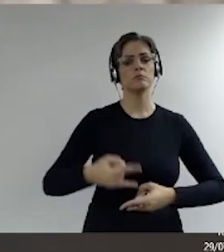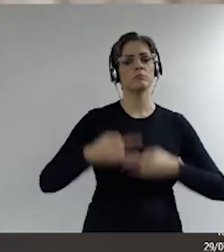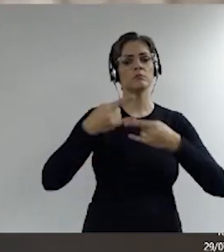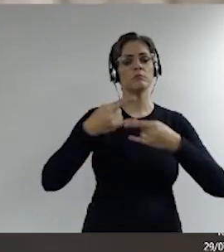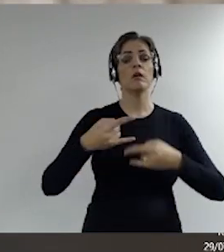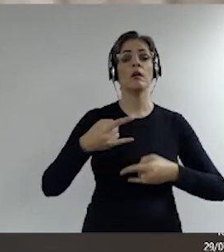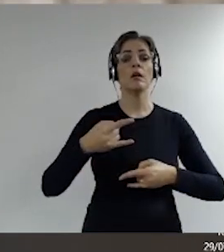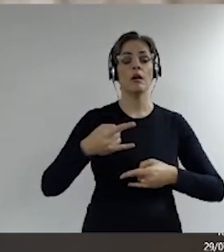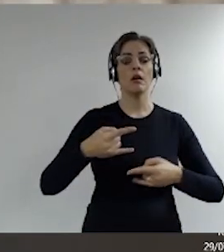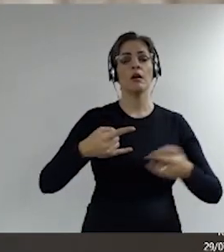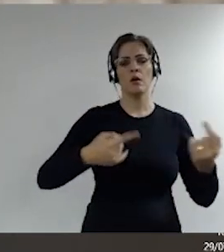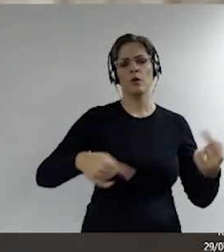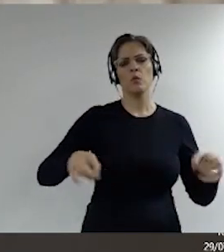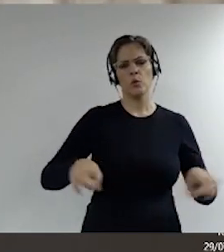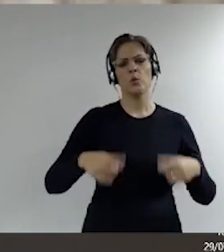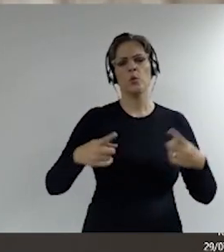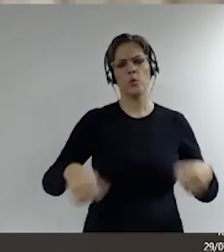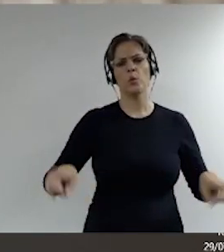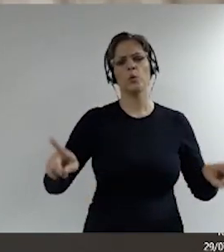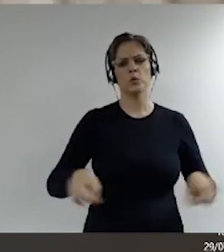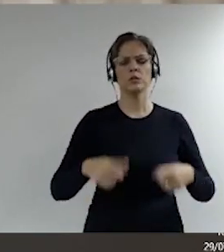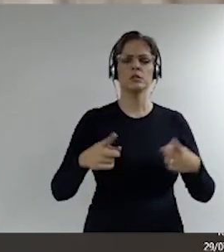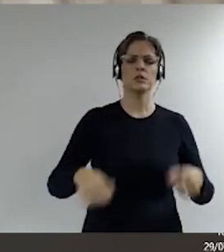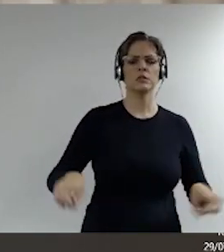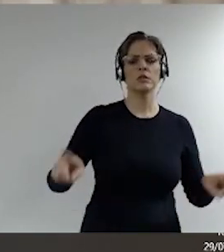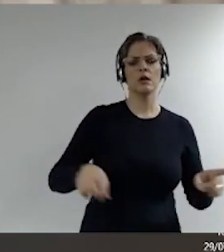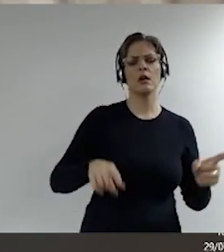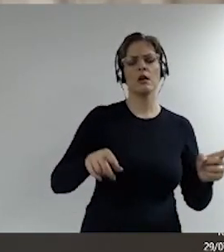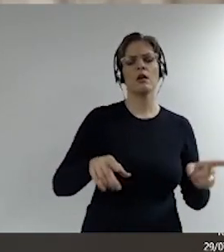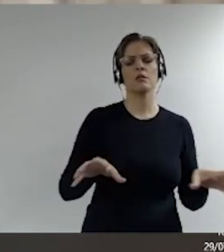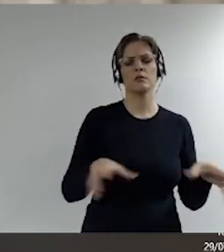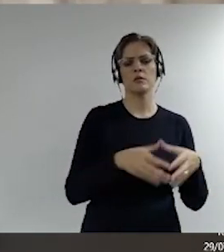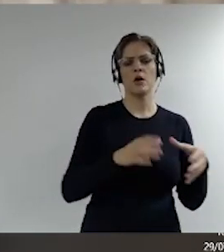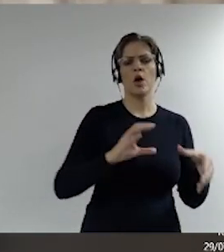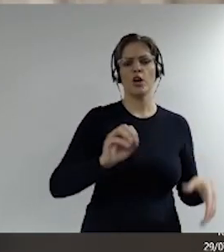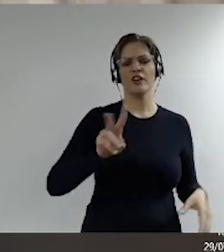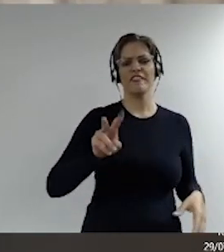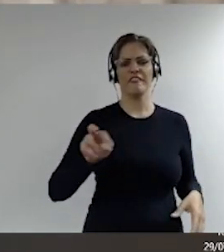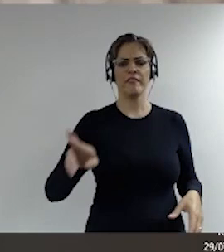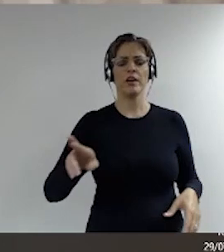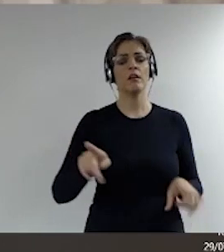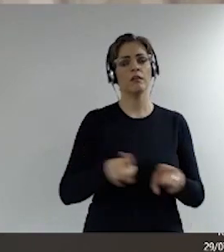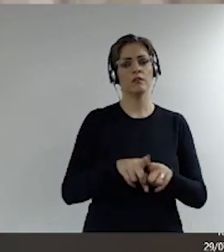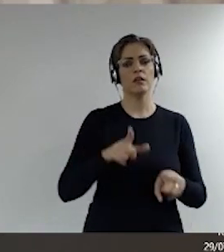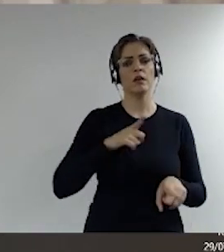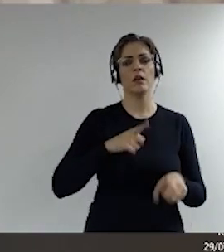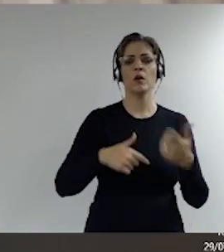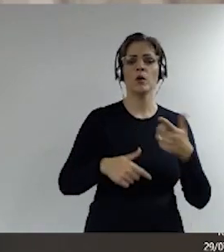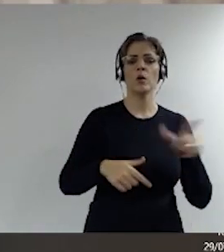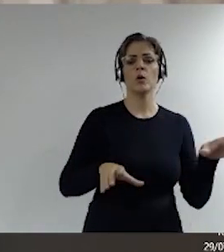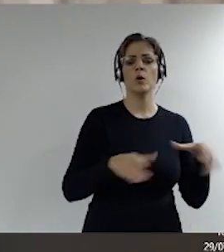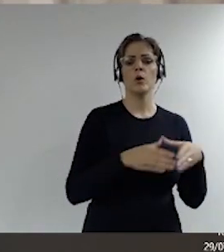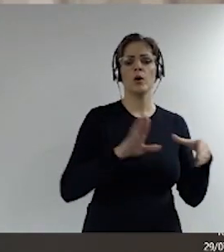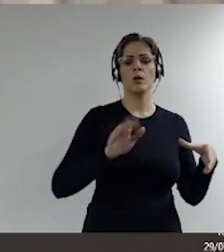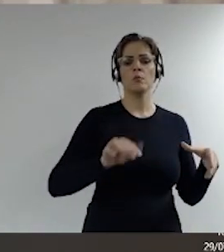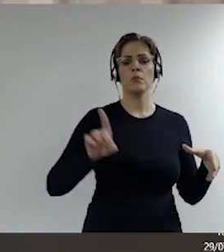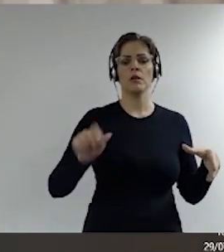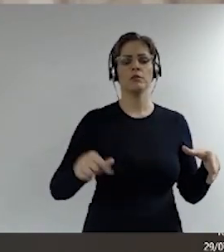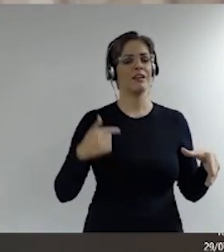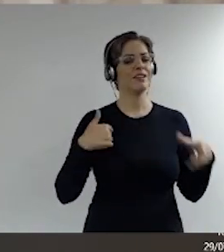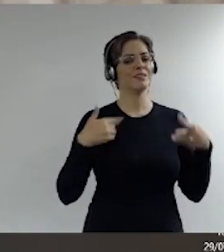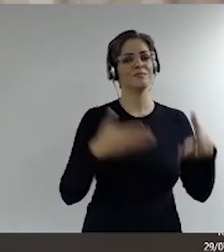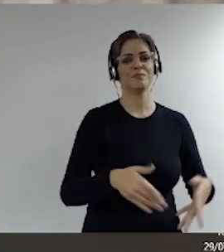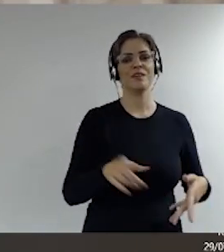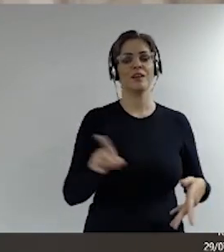de bandas, uma banda cover e uma banda também de gestores, viu, presidente Welton? Uma banda de gestores, da qual eu não vou fazer